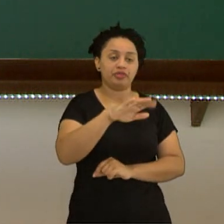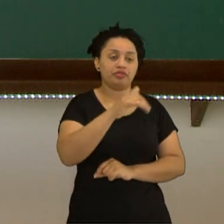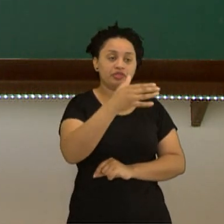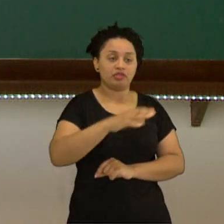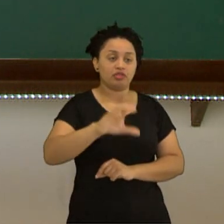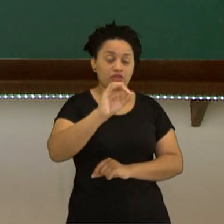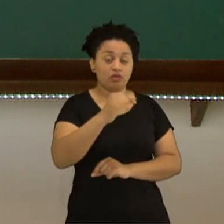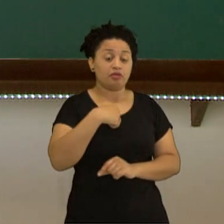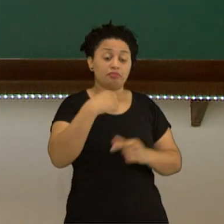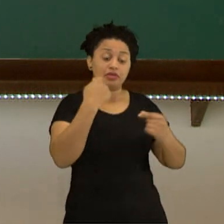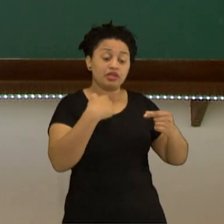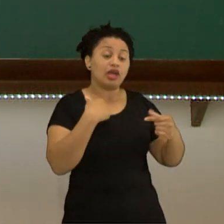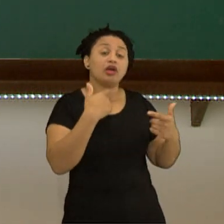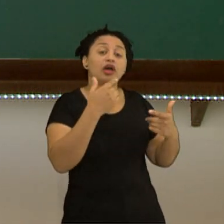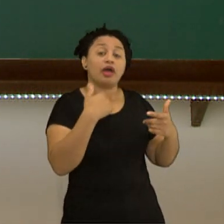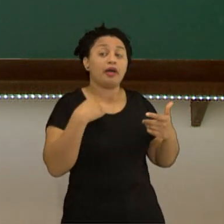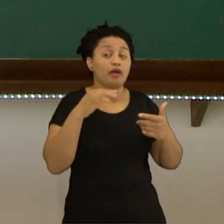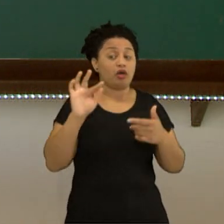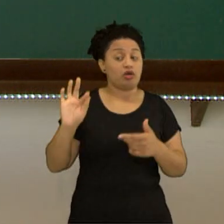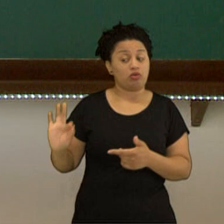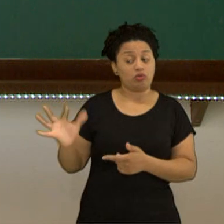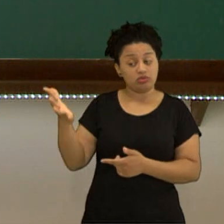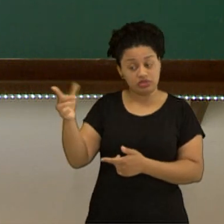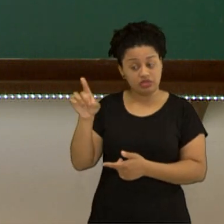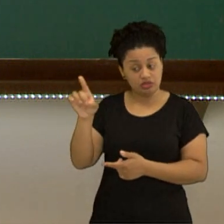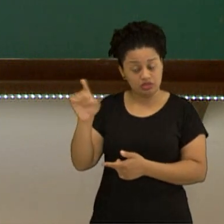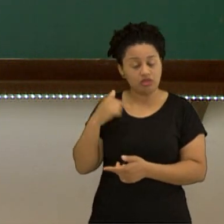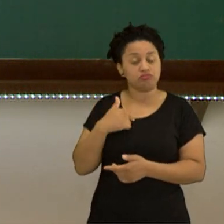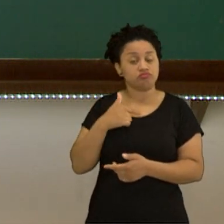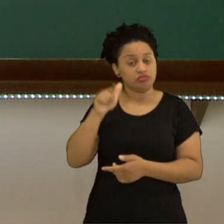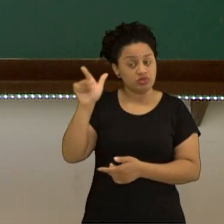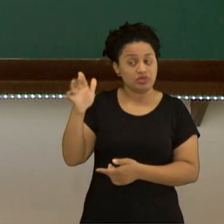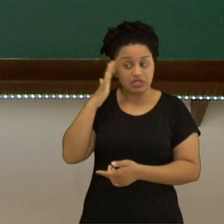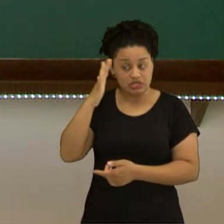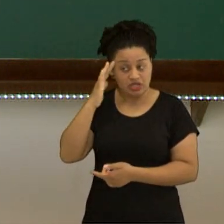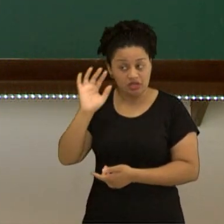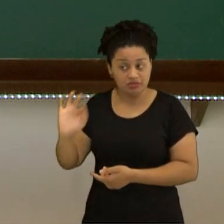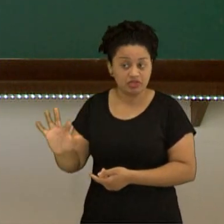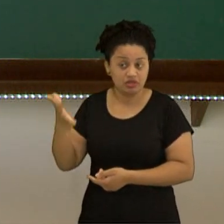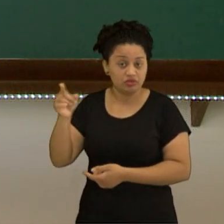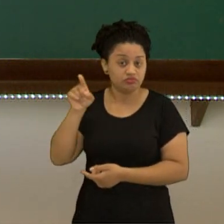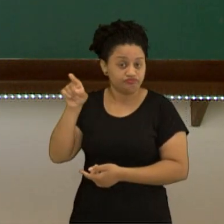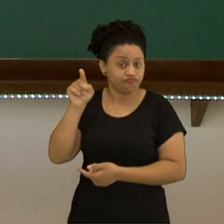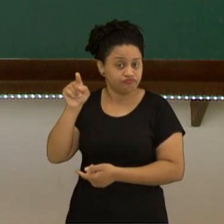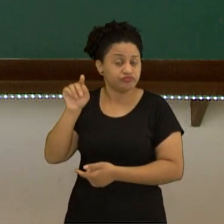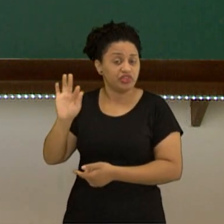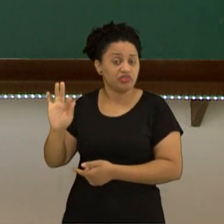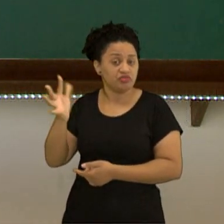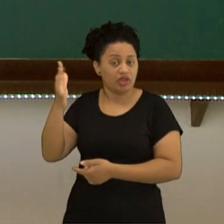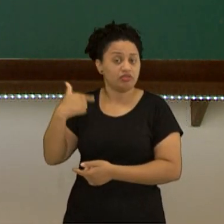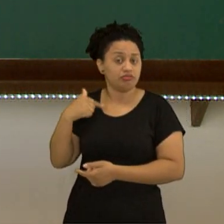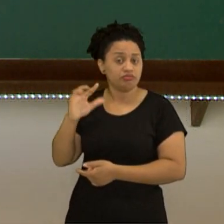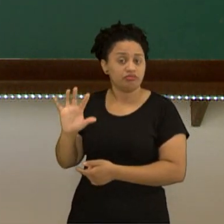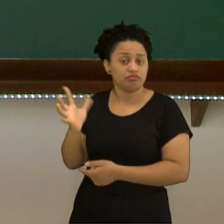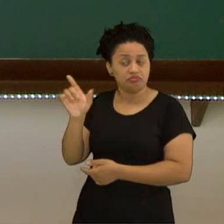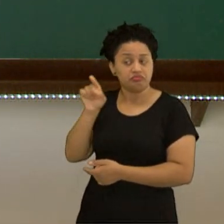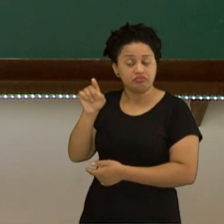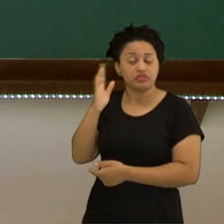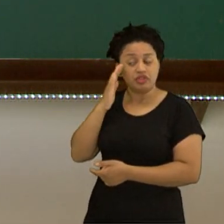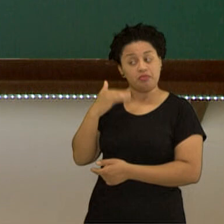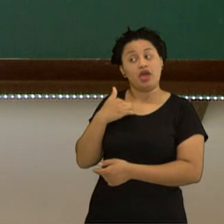fato. Então, a pessoa com base, conhecendo esse fato, sabendo desse acontecimento, ela